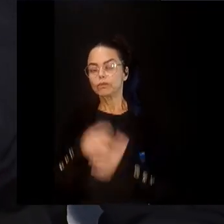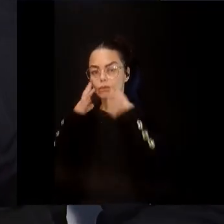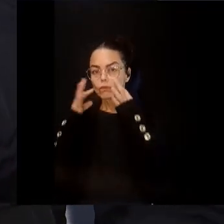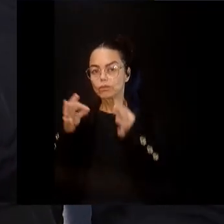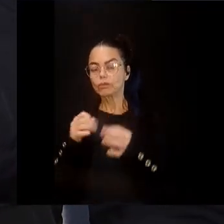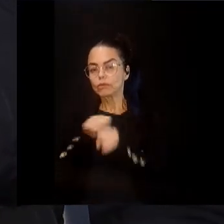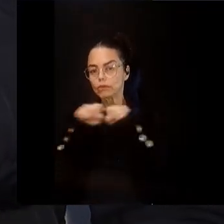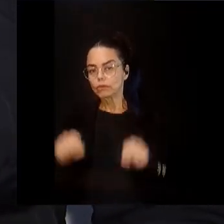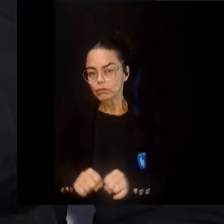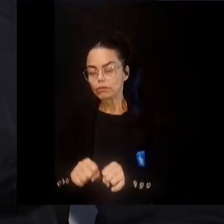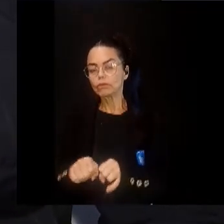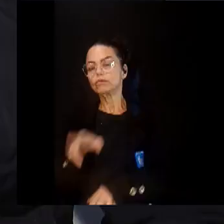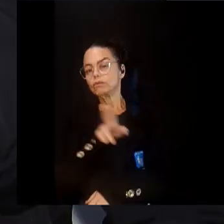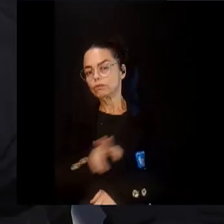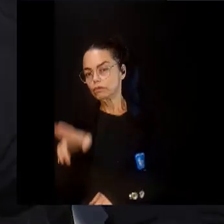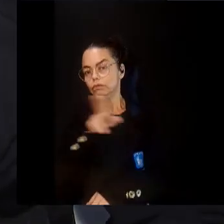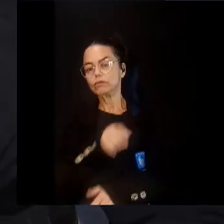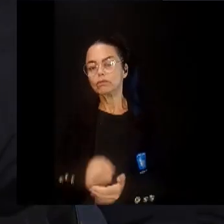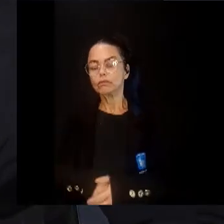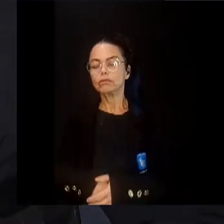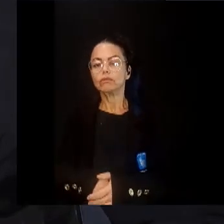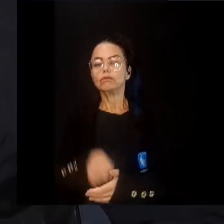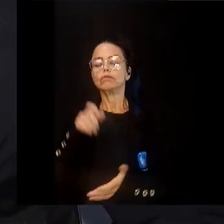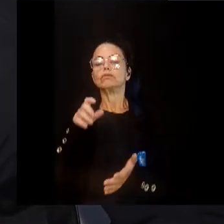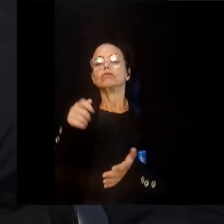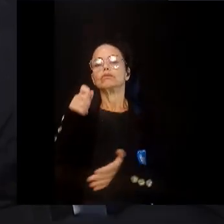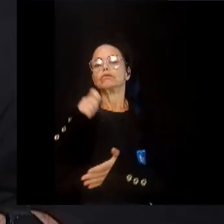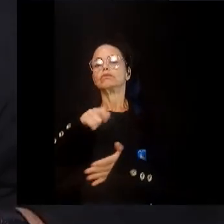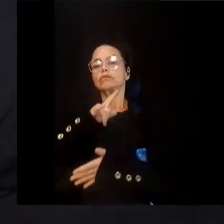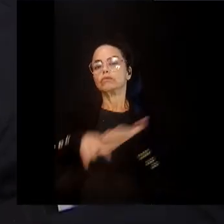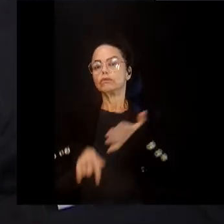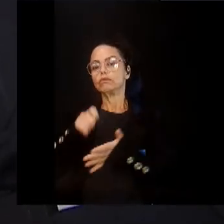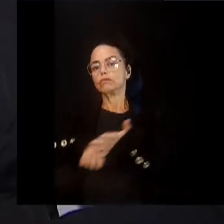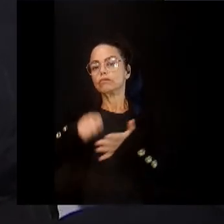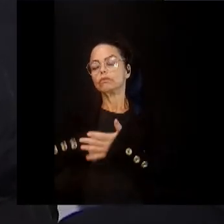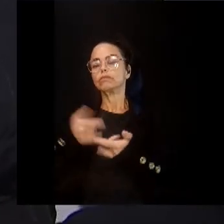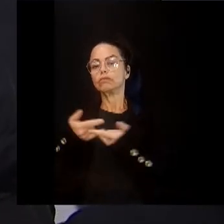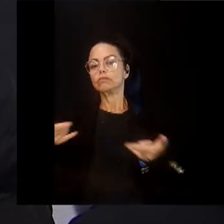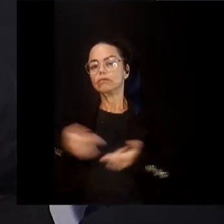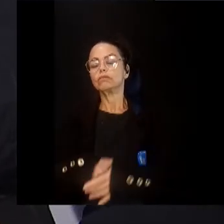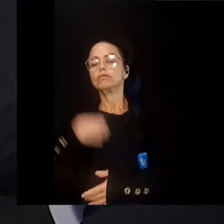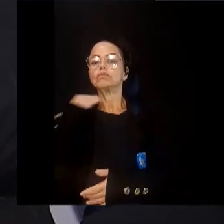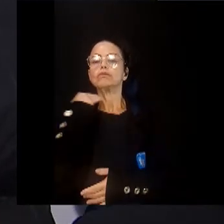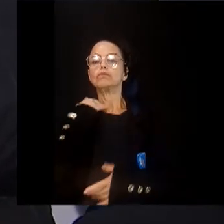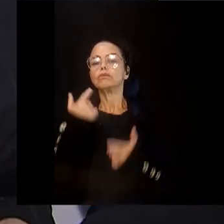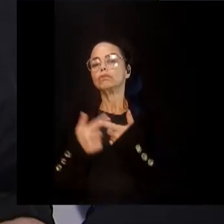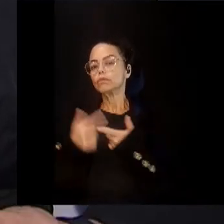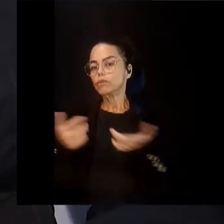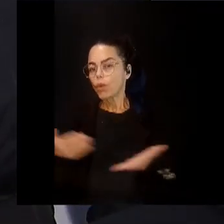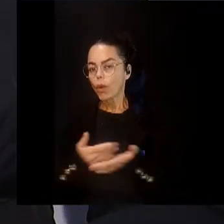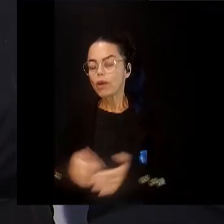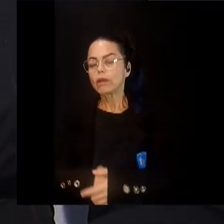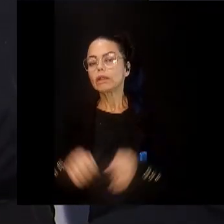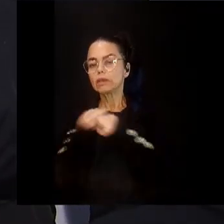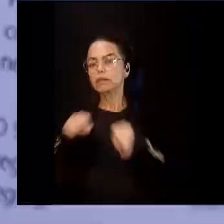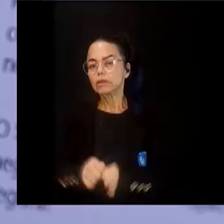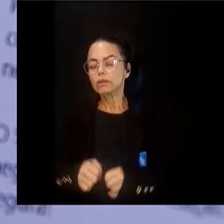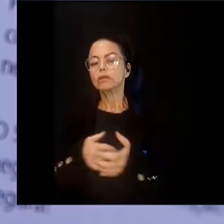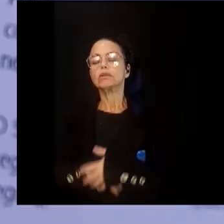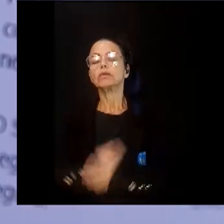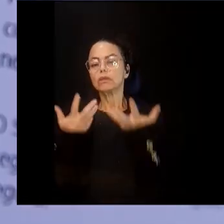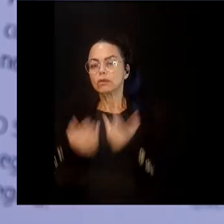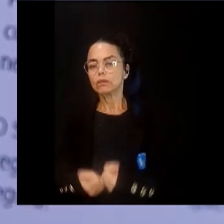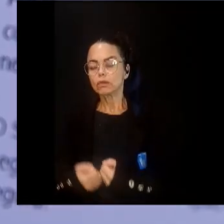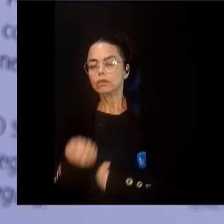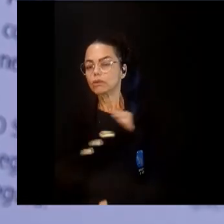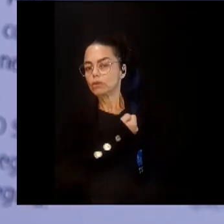utilizam. Sistemas de emissão de nota fiscal, emissão de boletos, bancos. Por quê? Hoje o sistema é configurado para aceitar números. E a partir